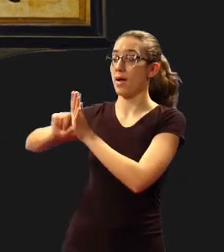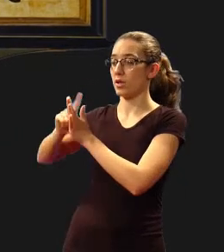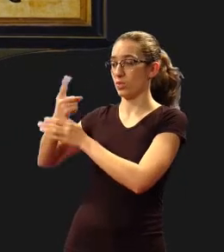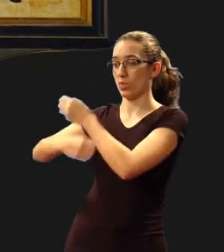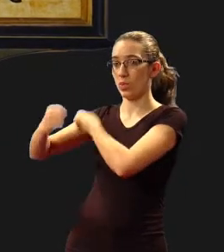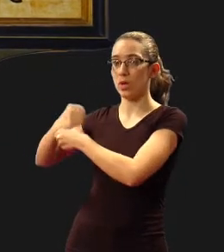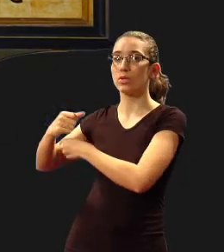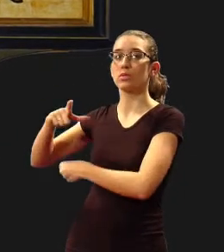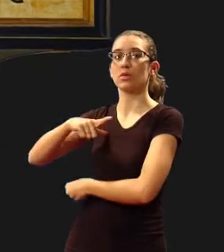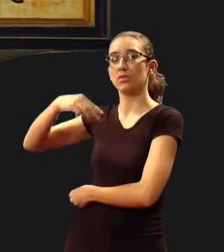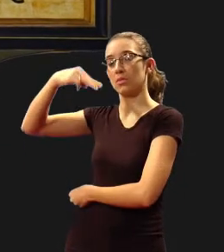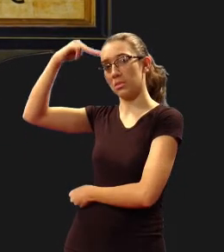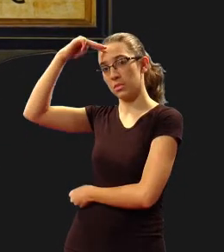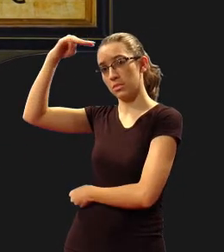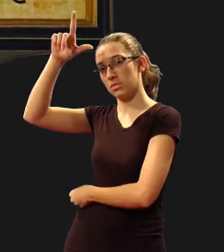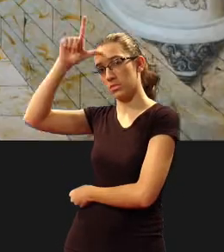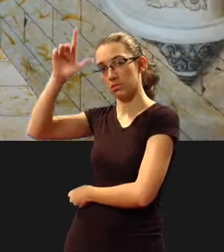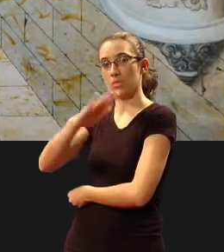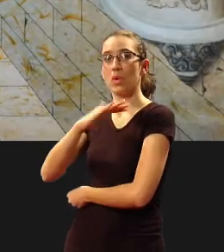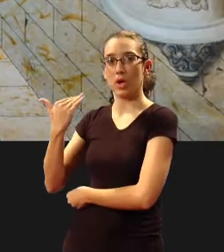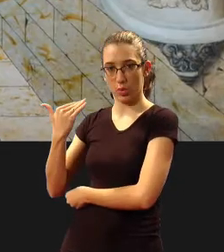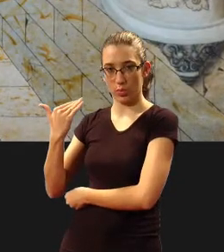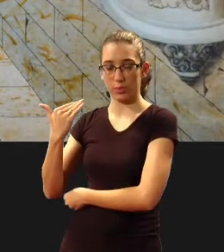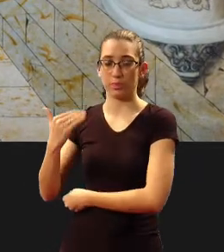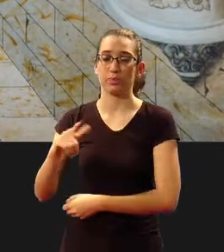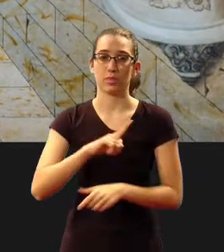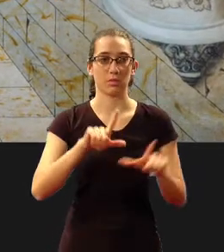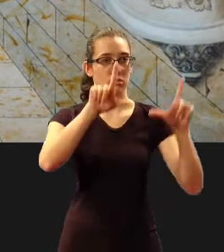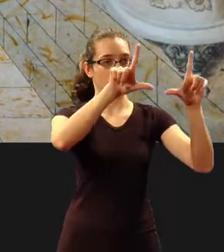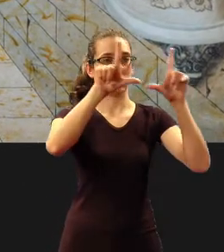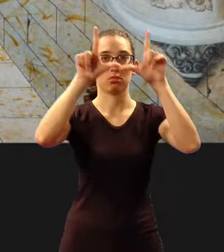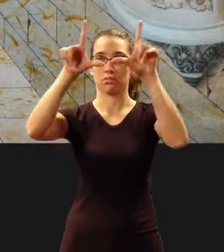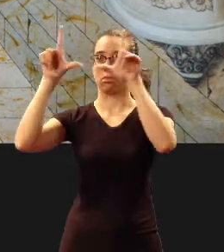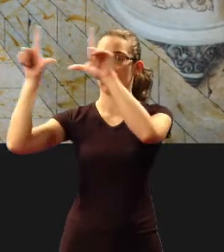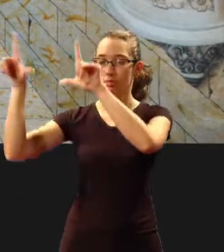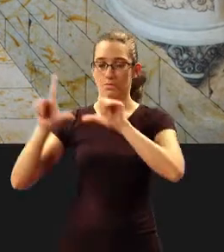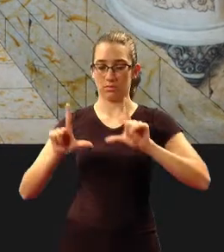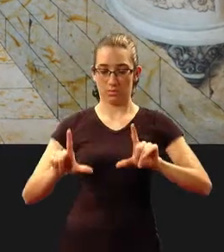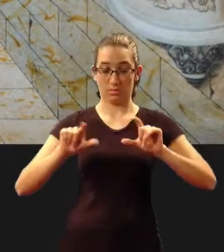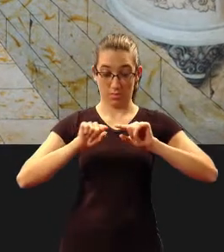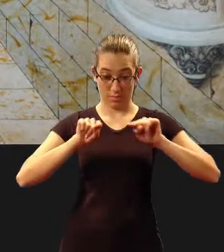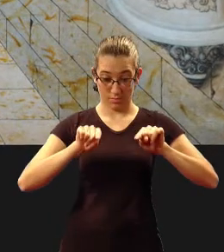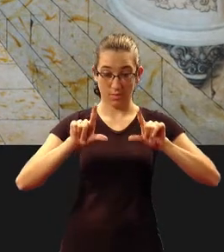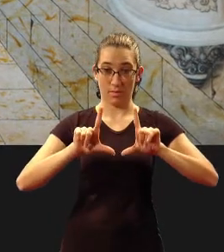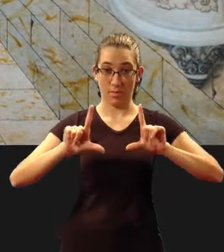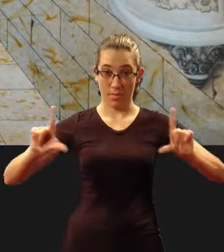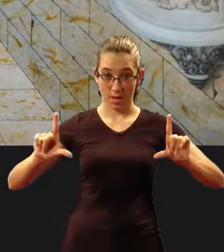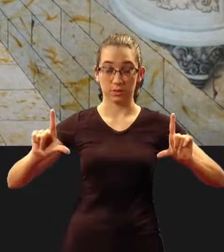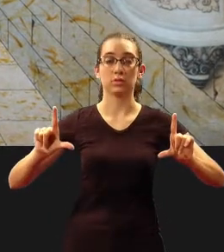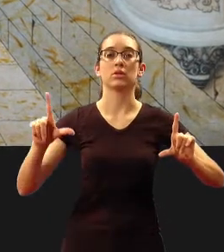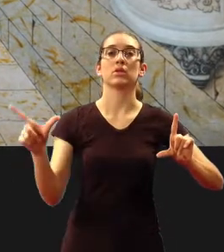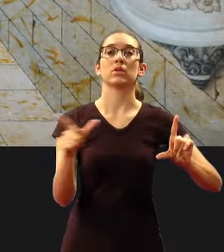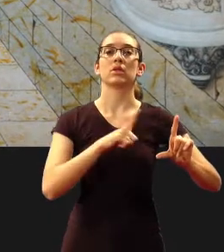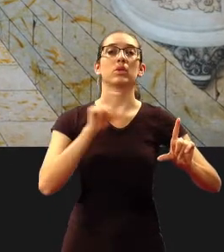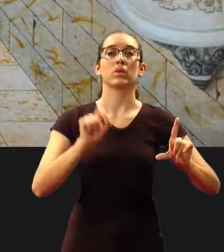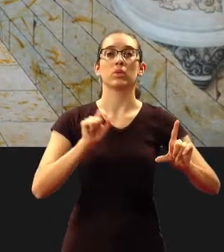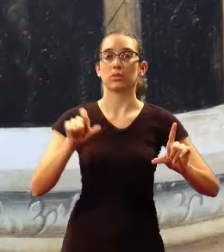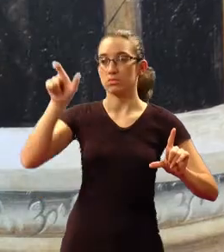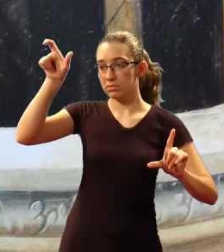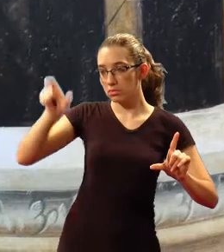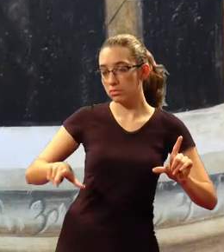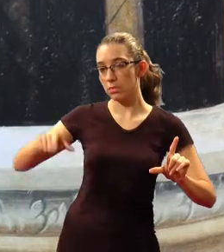após a morte de Lutero. O quadro base, o quadro de baixo que forma o